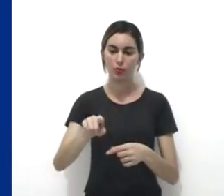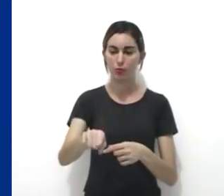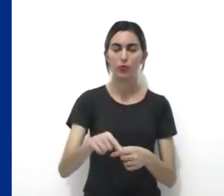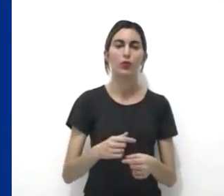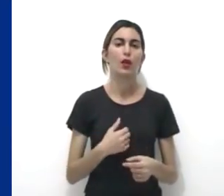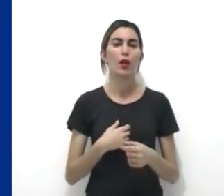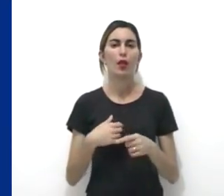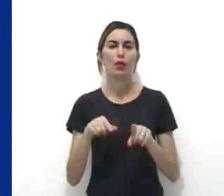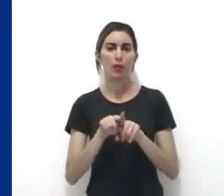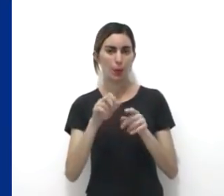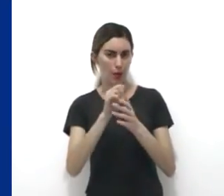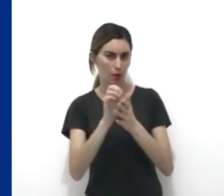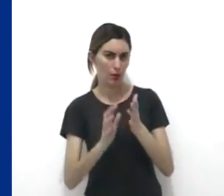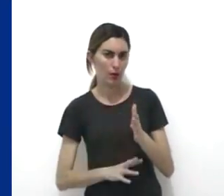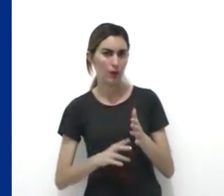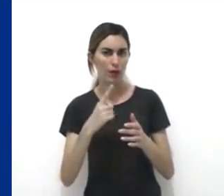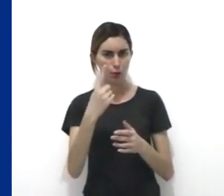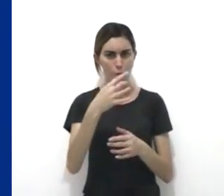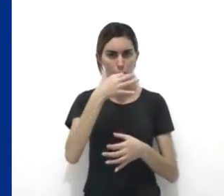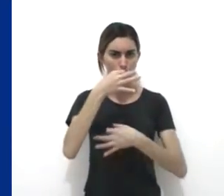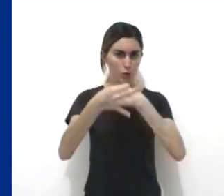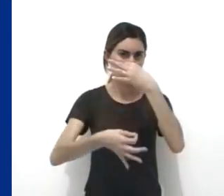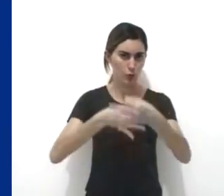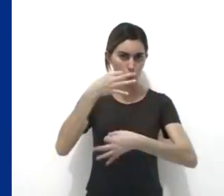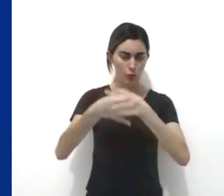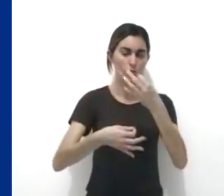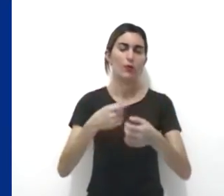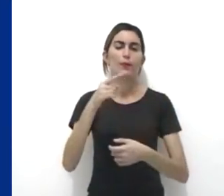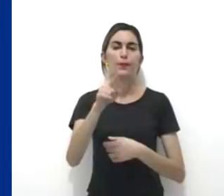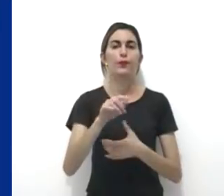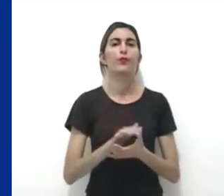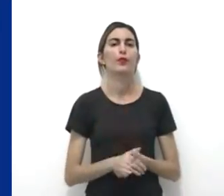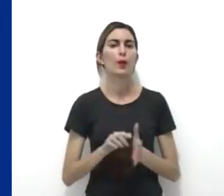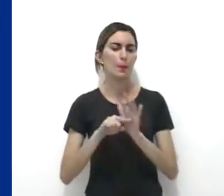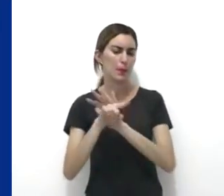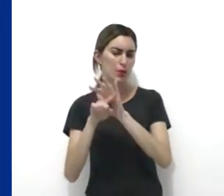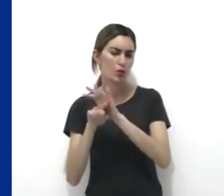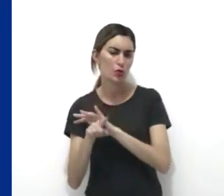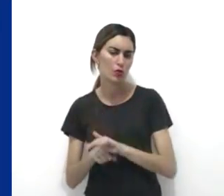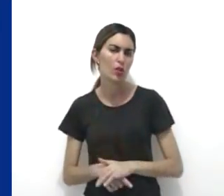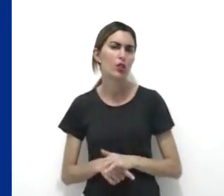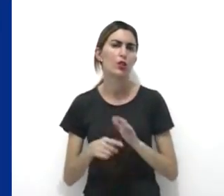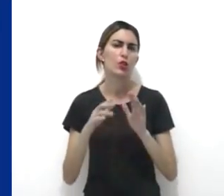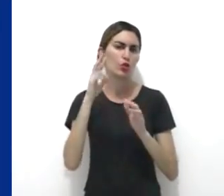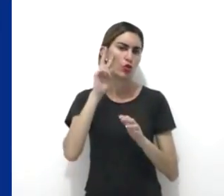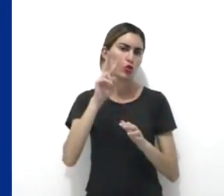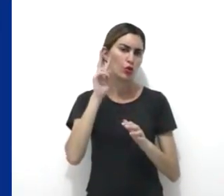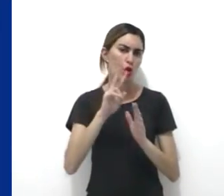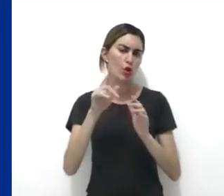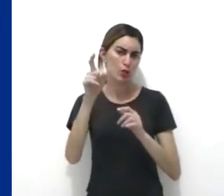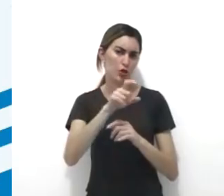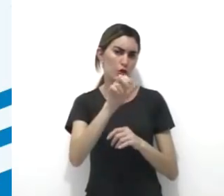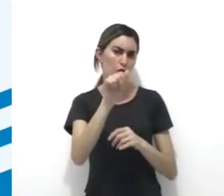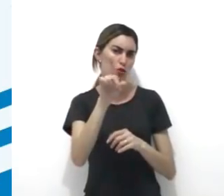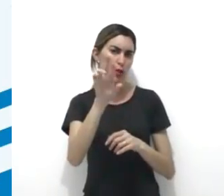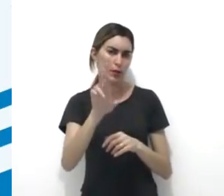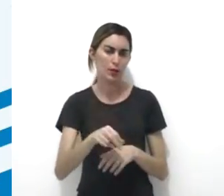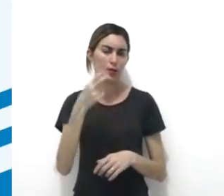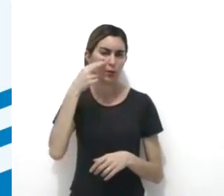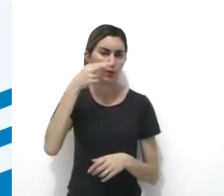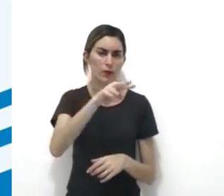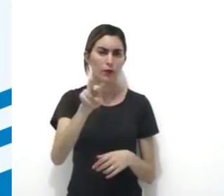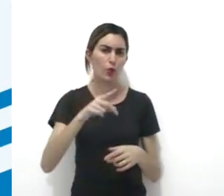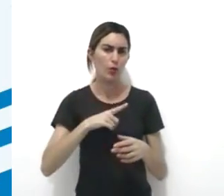capturadas. Atividade 1. Então a gente tem aí sugestão de atividade para vocês. Pesquise sobre a história do xadrez. Então a gente